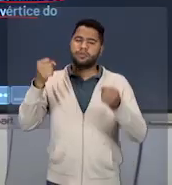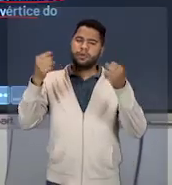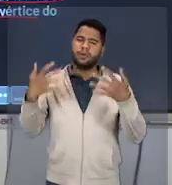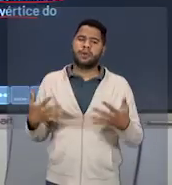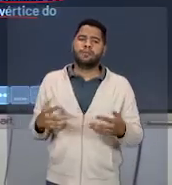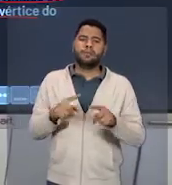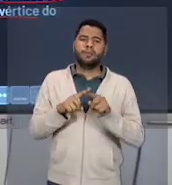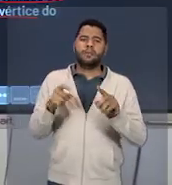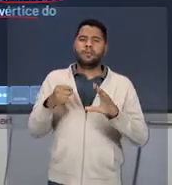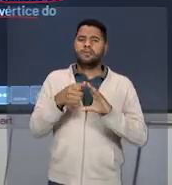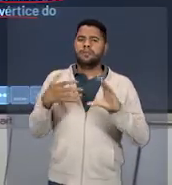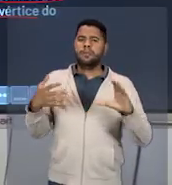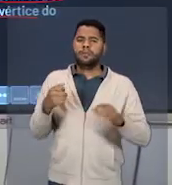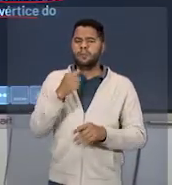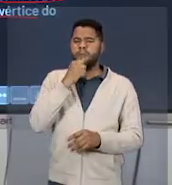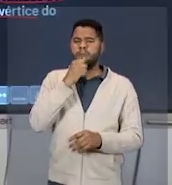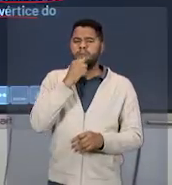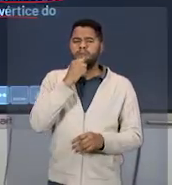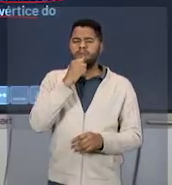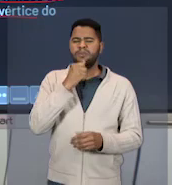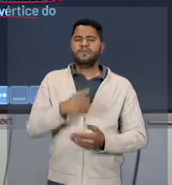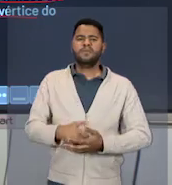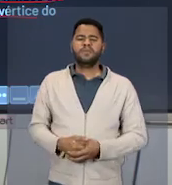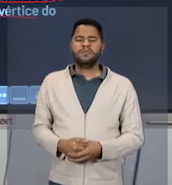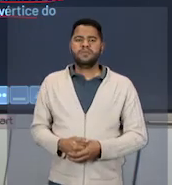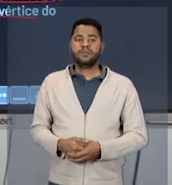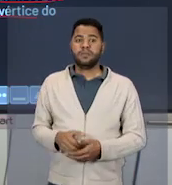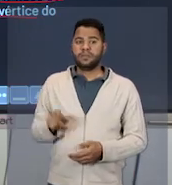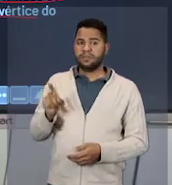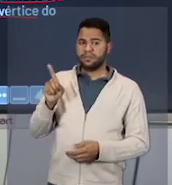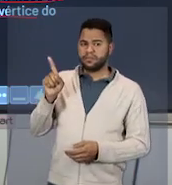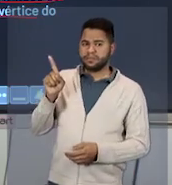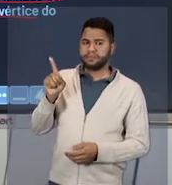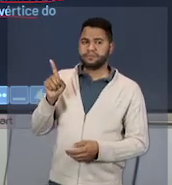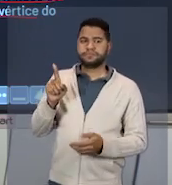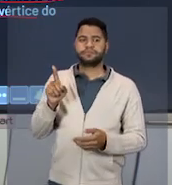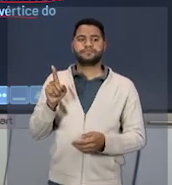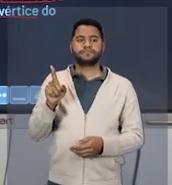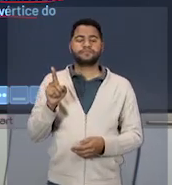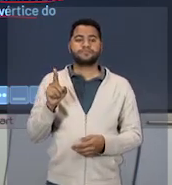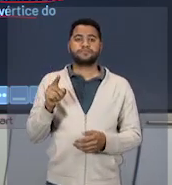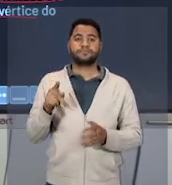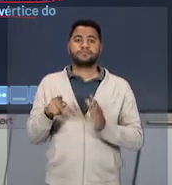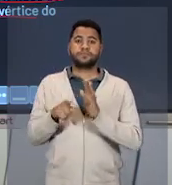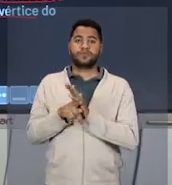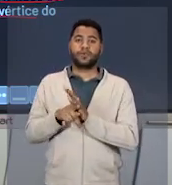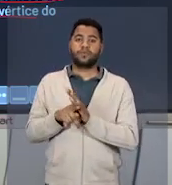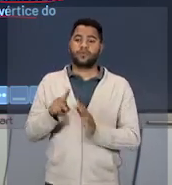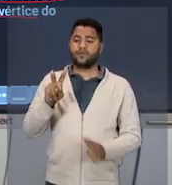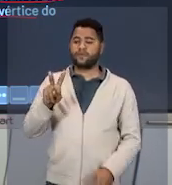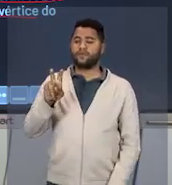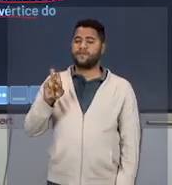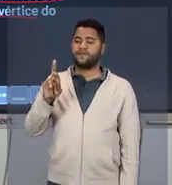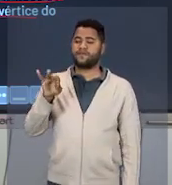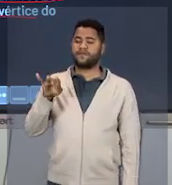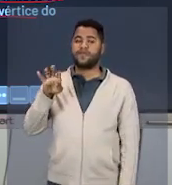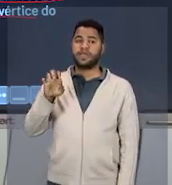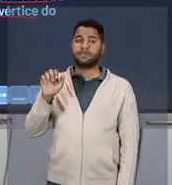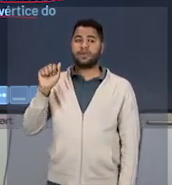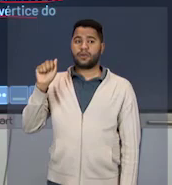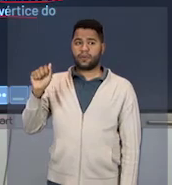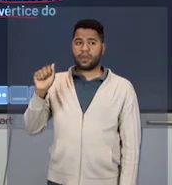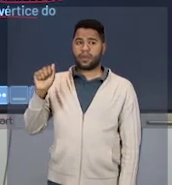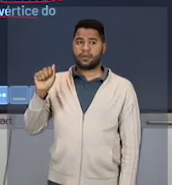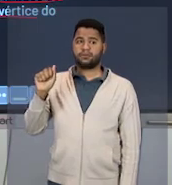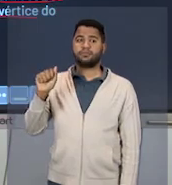tinha caracterizado, né? Vértice do ângulo. Então, isso daqui, esse ponto, é o vértice do ângulo, e esses daqui,